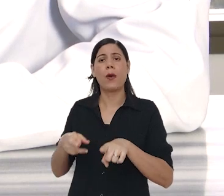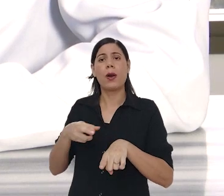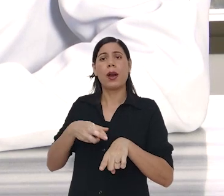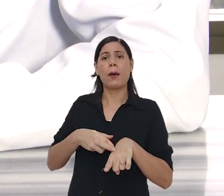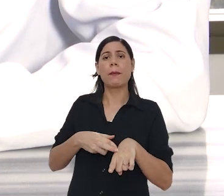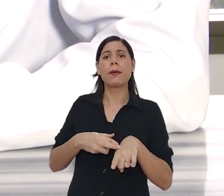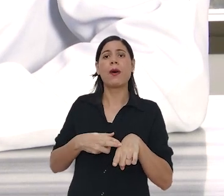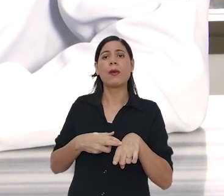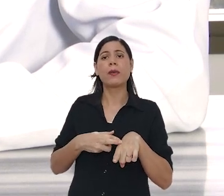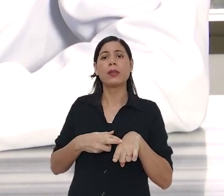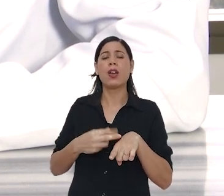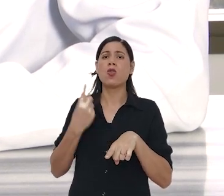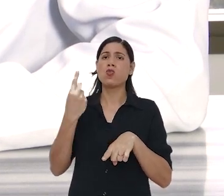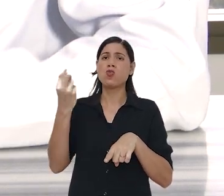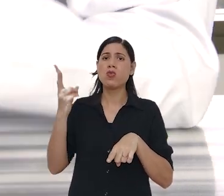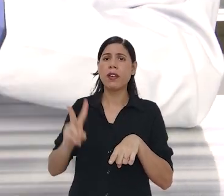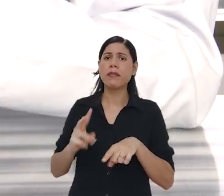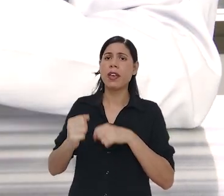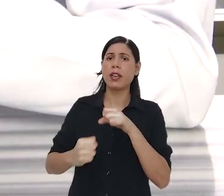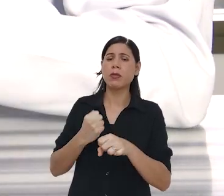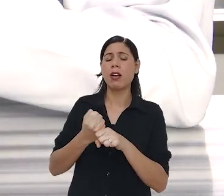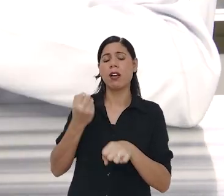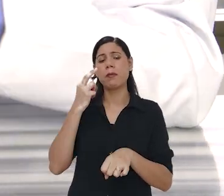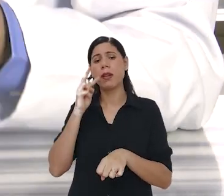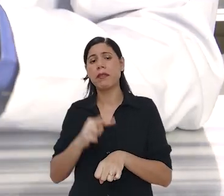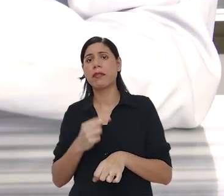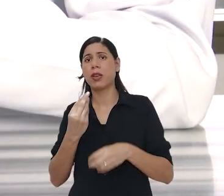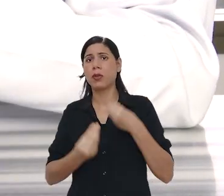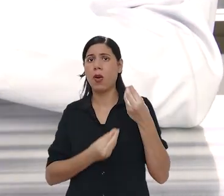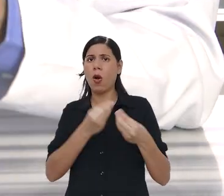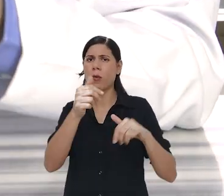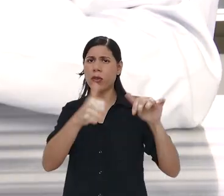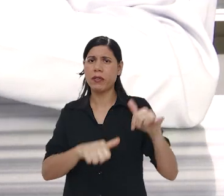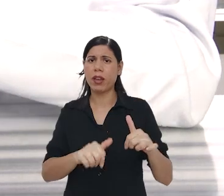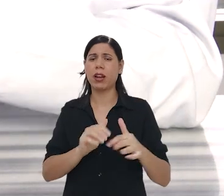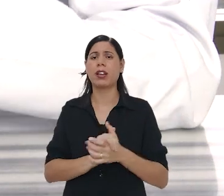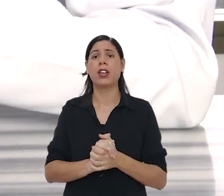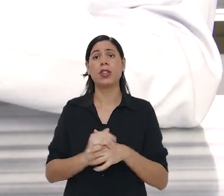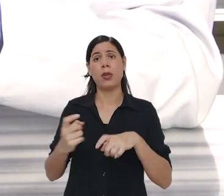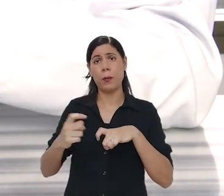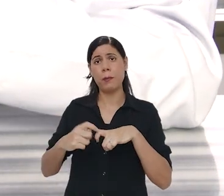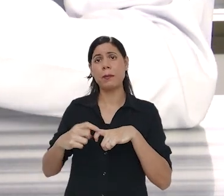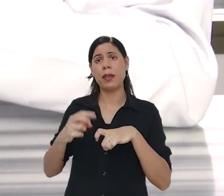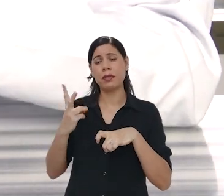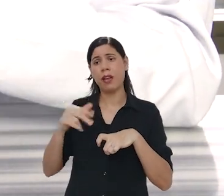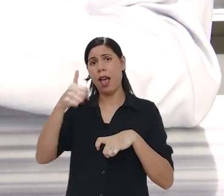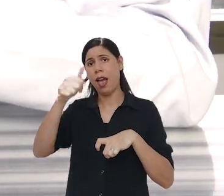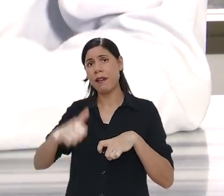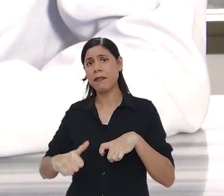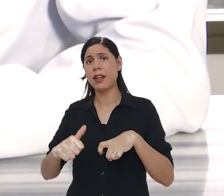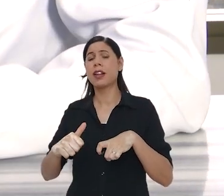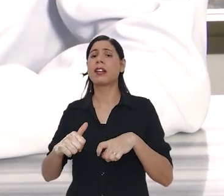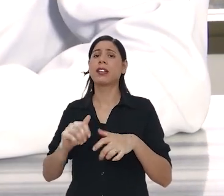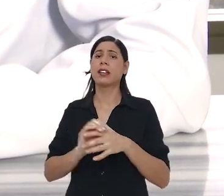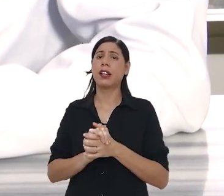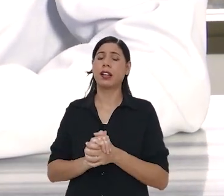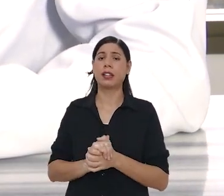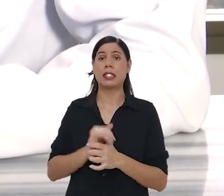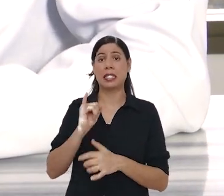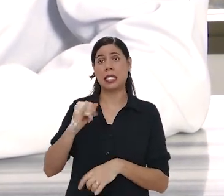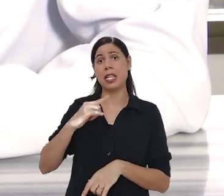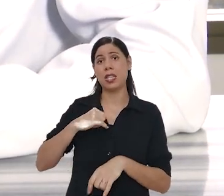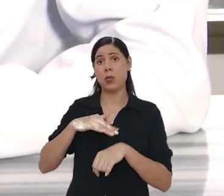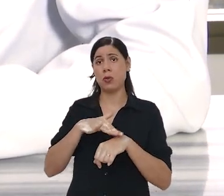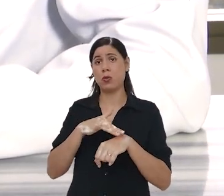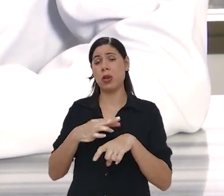que você colhe uma vez por ano para avaliar se está aumentando ou diminuindo. Então, o urologista ou o clínico vai avaliar o risco de ser uma doença de